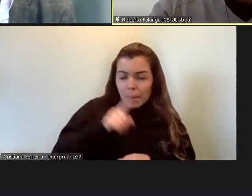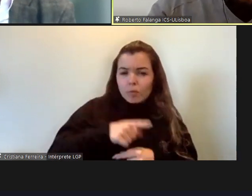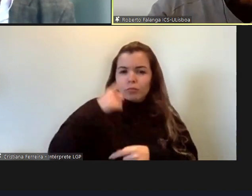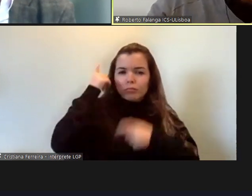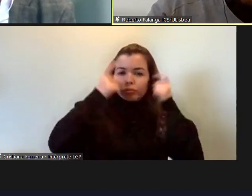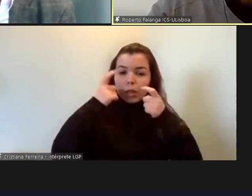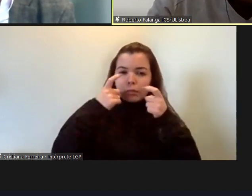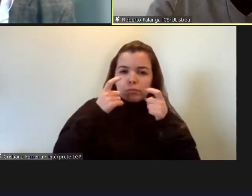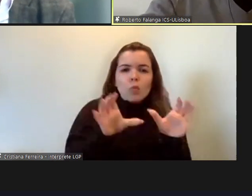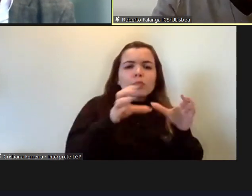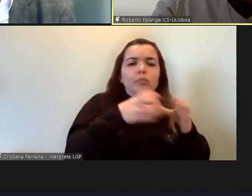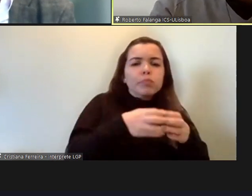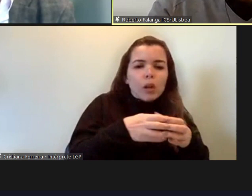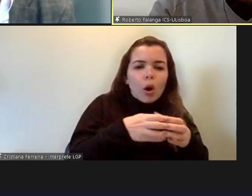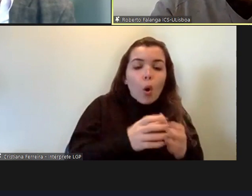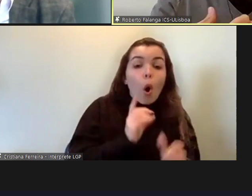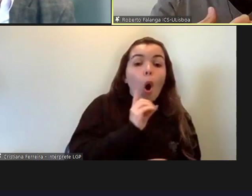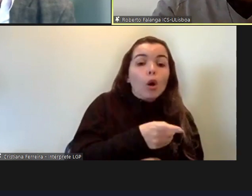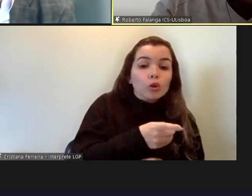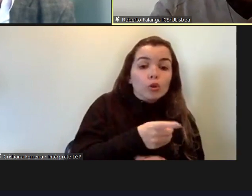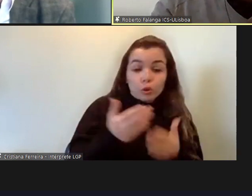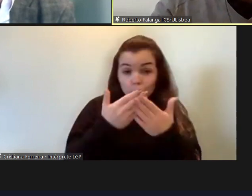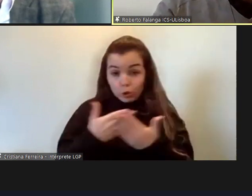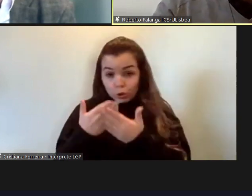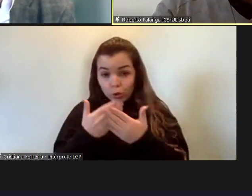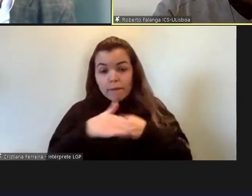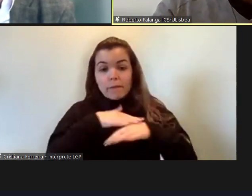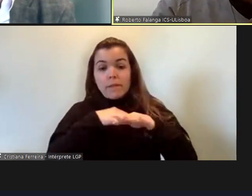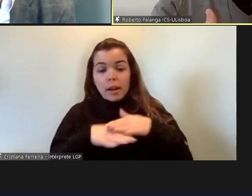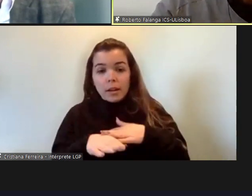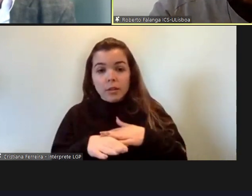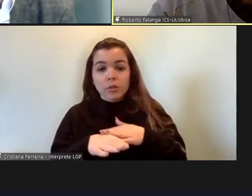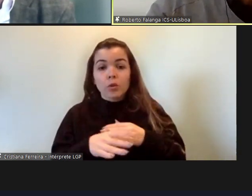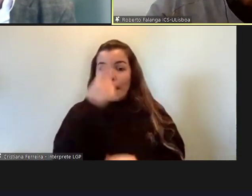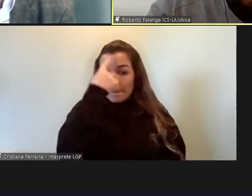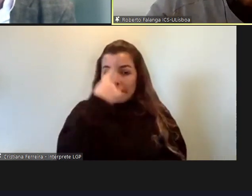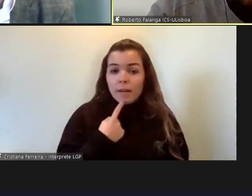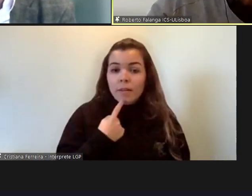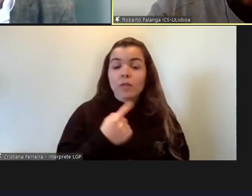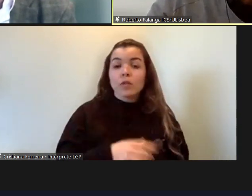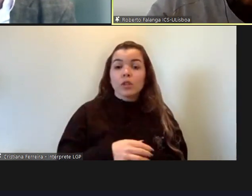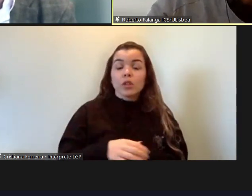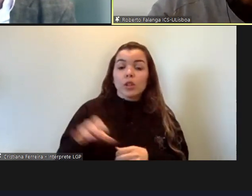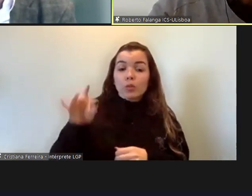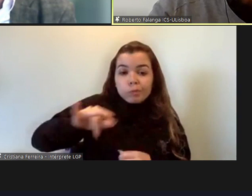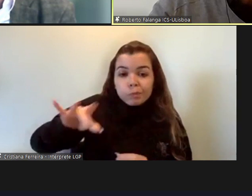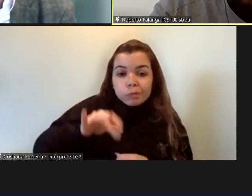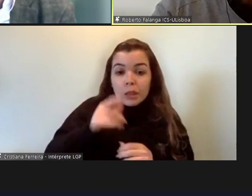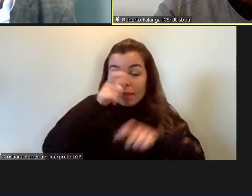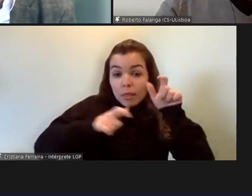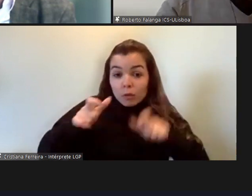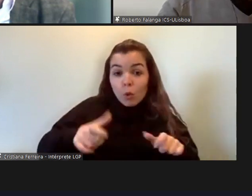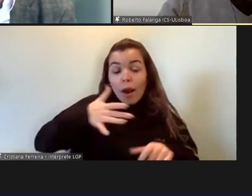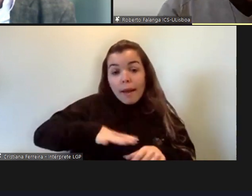os grupos subrepresentados, faça um estudo sobre o perfil sociodemográfico da população que quer